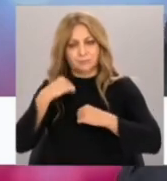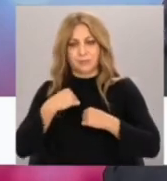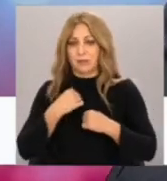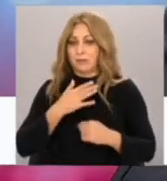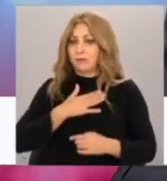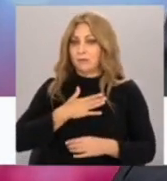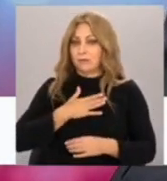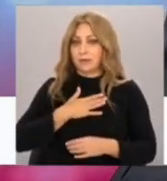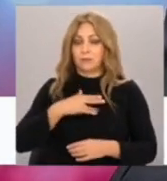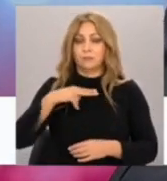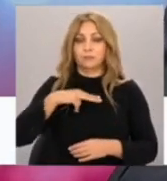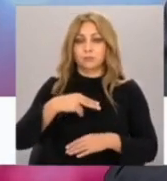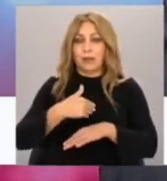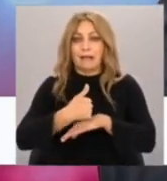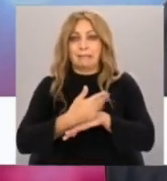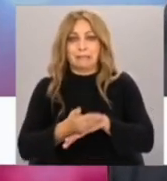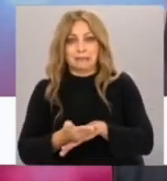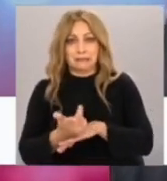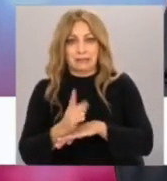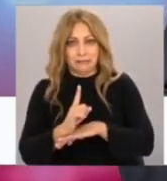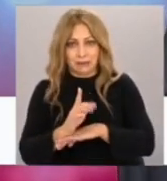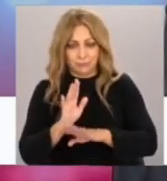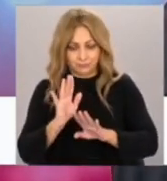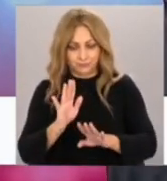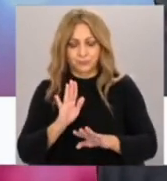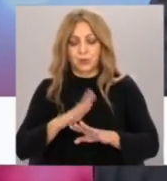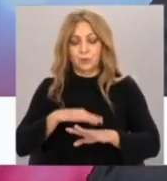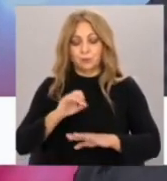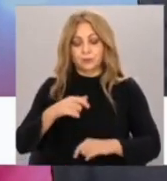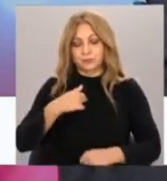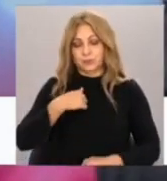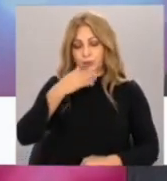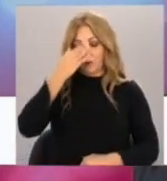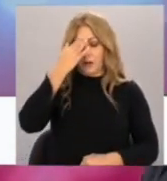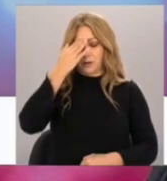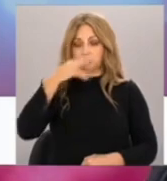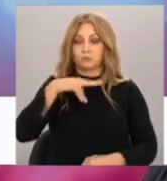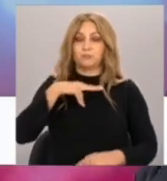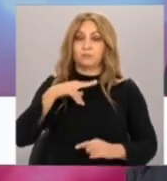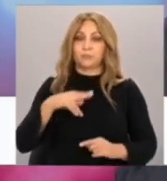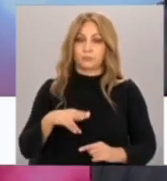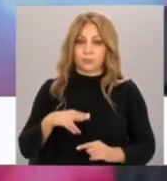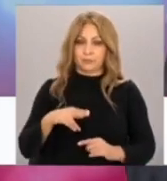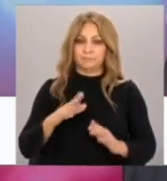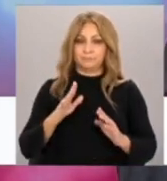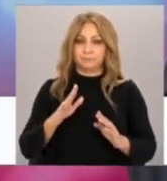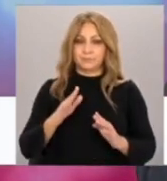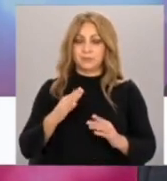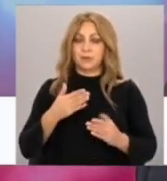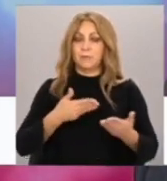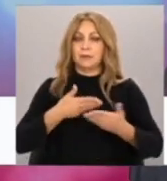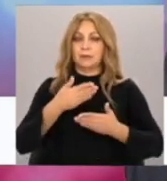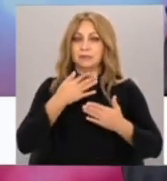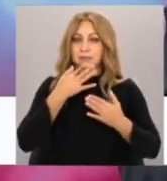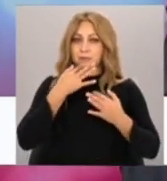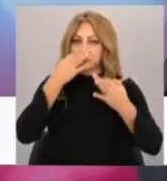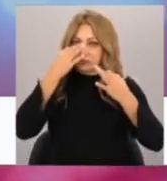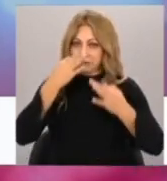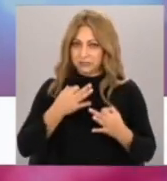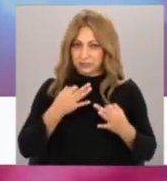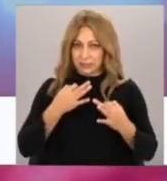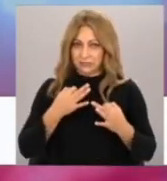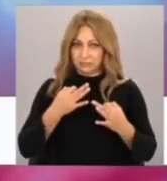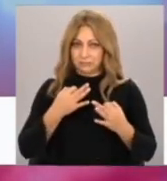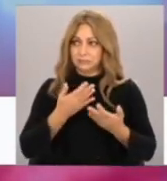atrasado os grandes debates que é feito nosso tempo e por isso acho que Portugal Tem que numa relação honesta com os fato